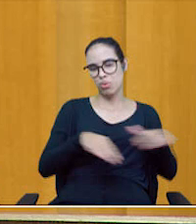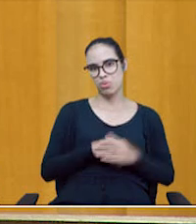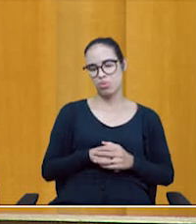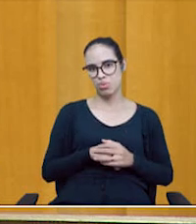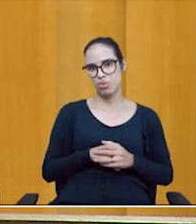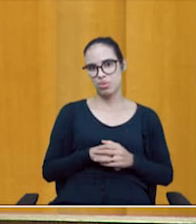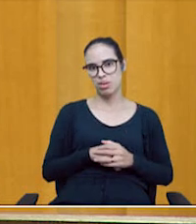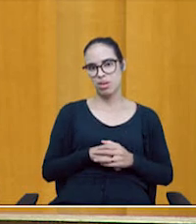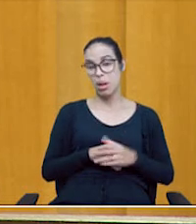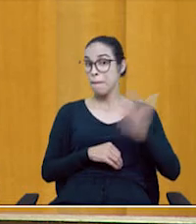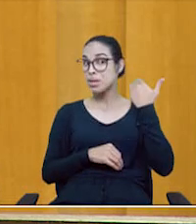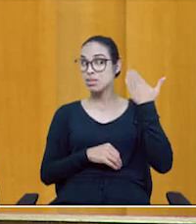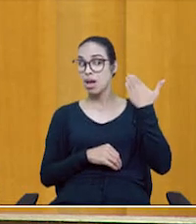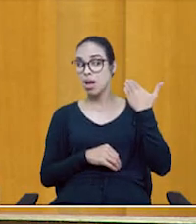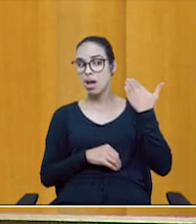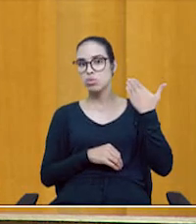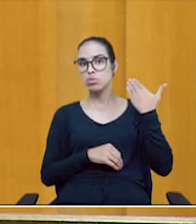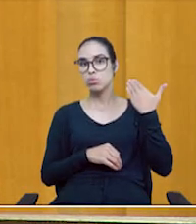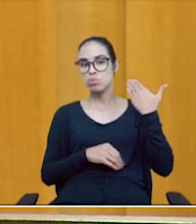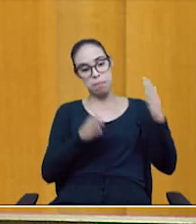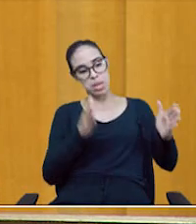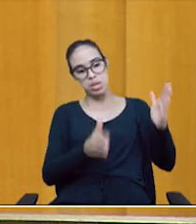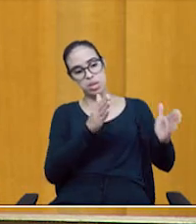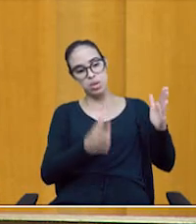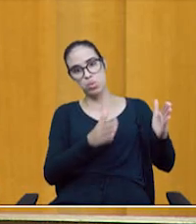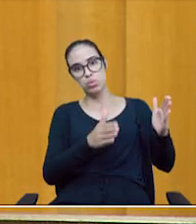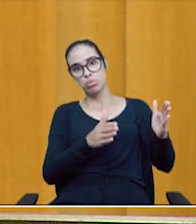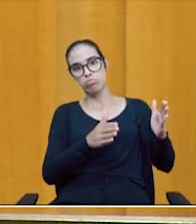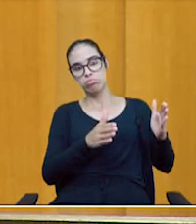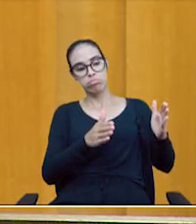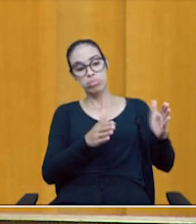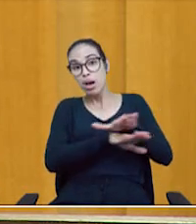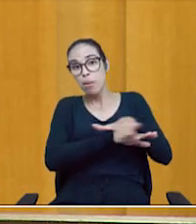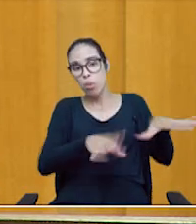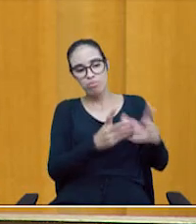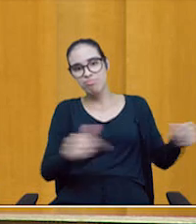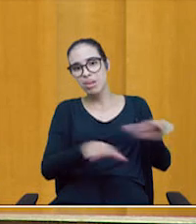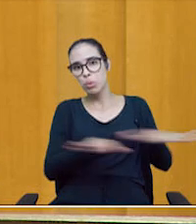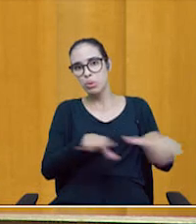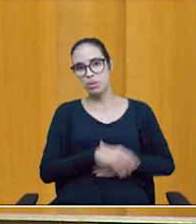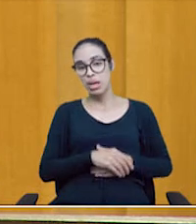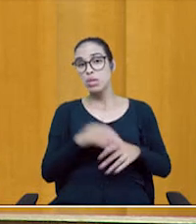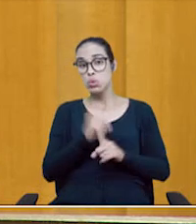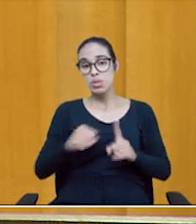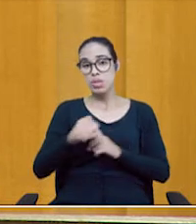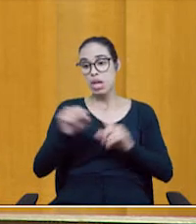narrativa histórica, ela se rompeu e se foi, né? A sociedade no mundo inteiro incorporou